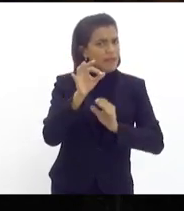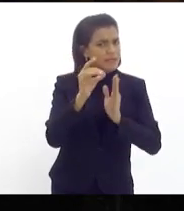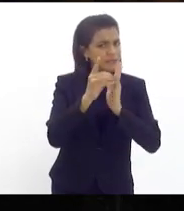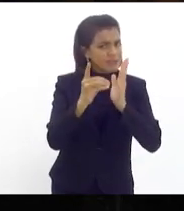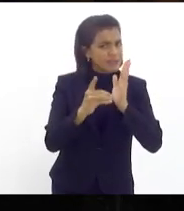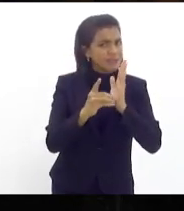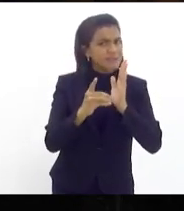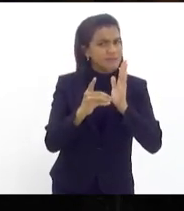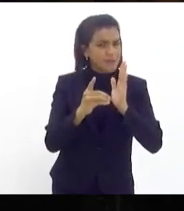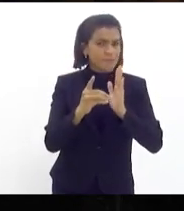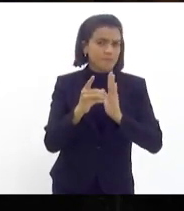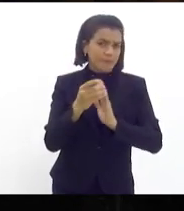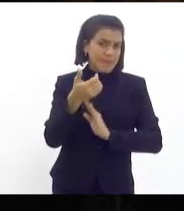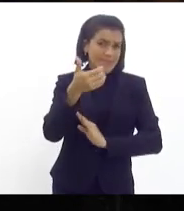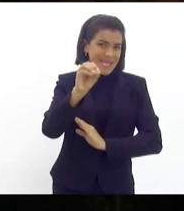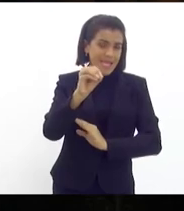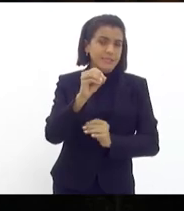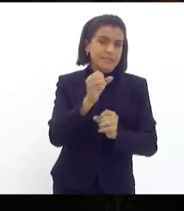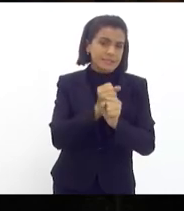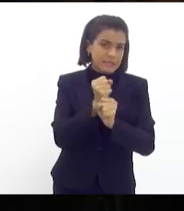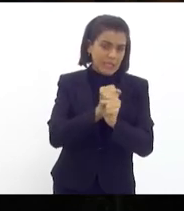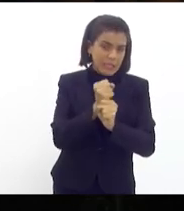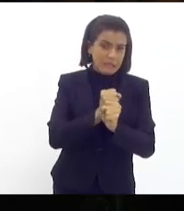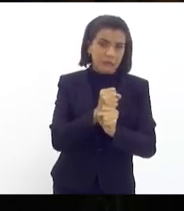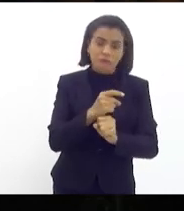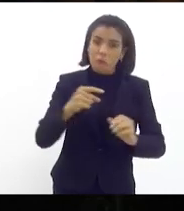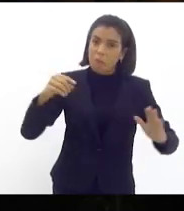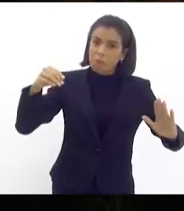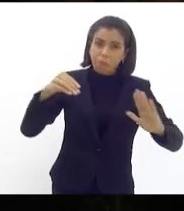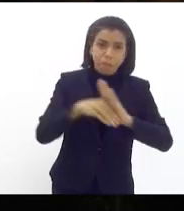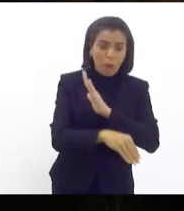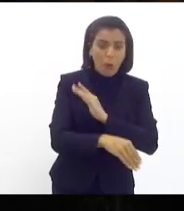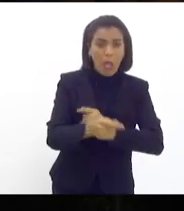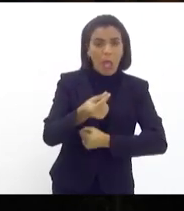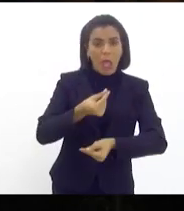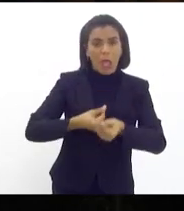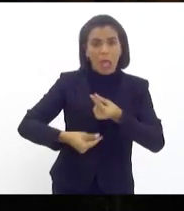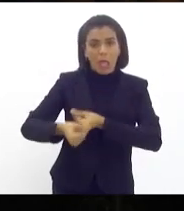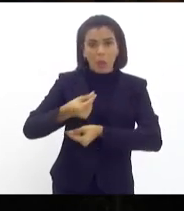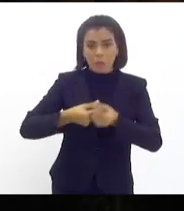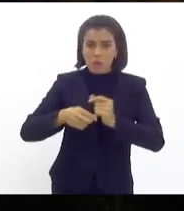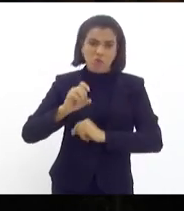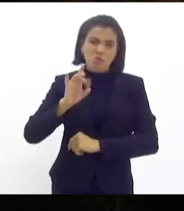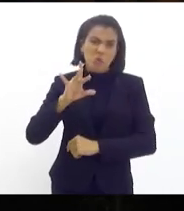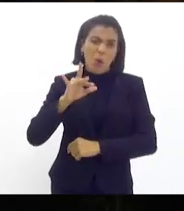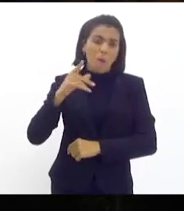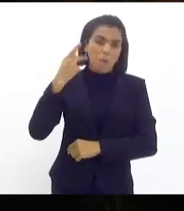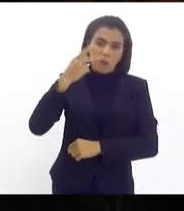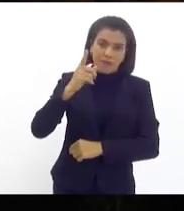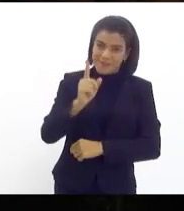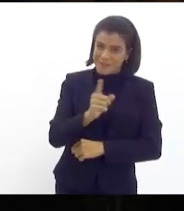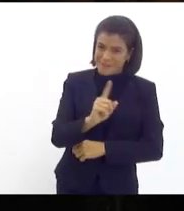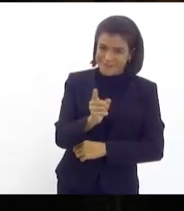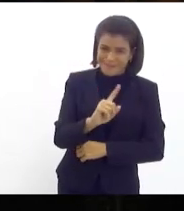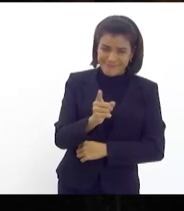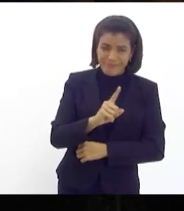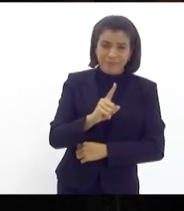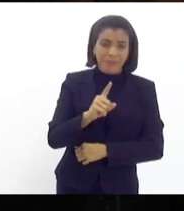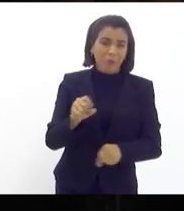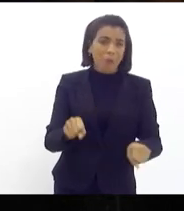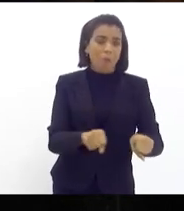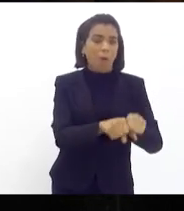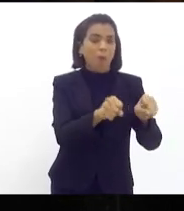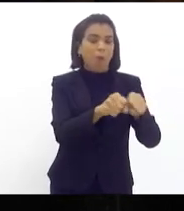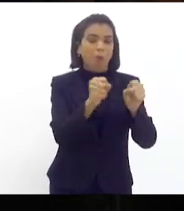desastre econômico no estado do Rio de Janeiro não foi só o desastre político o